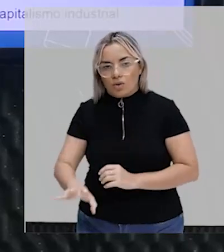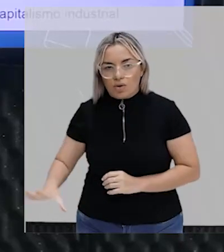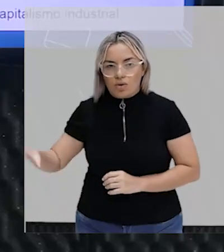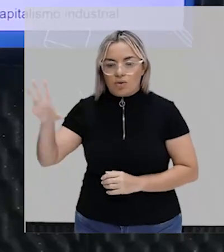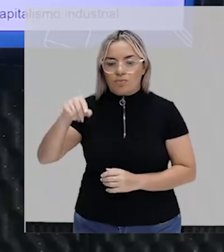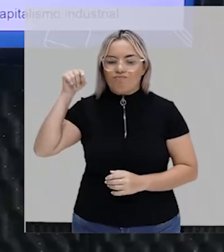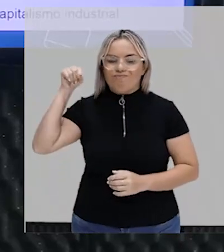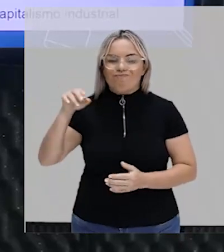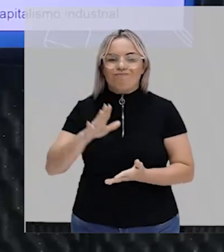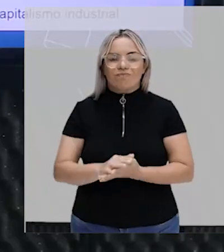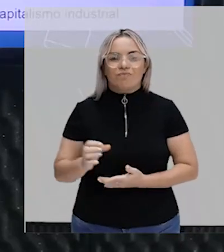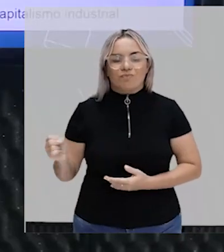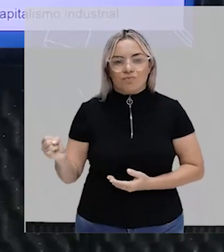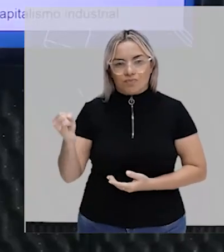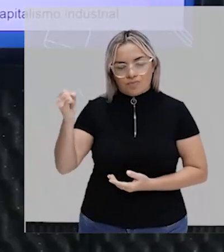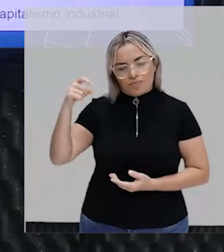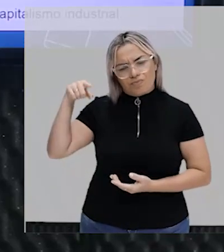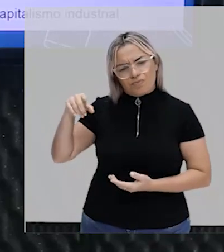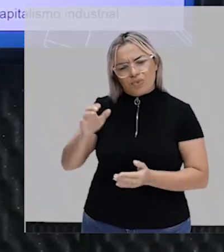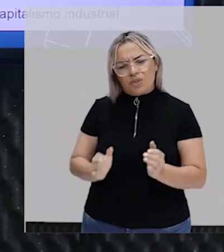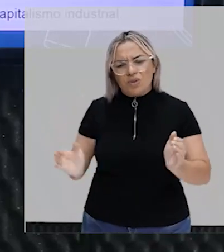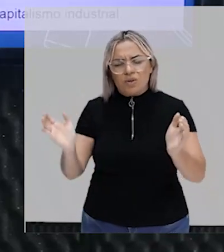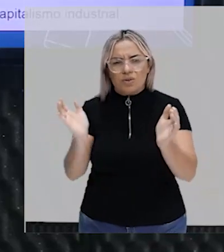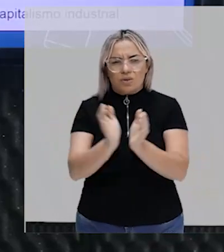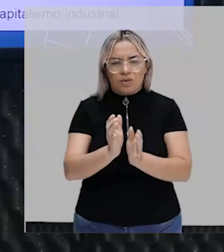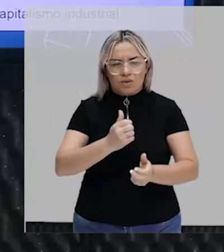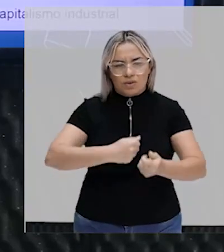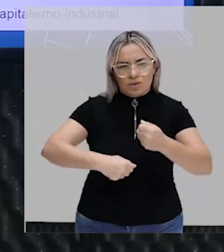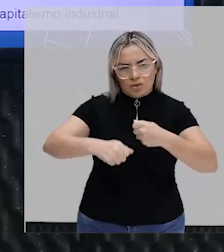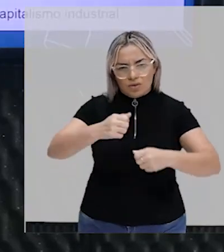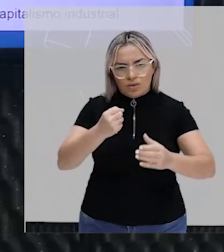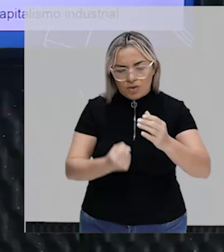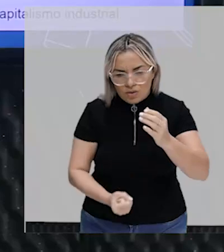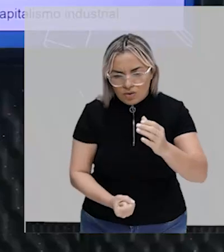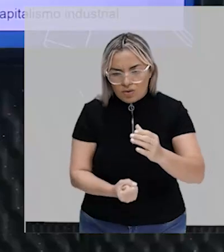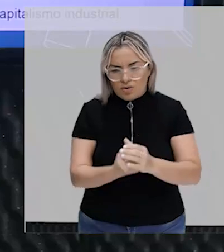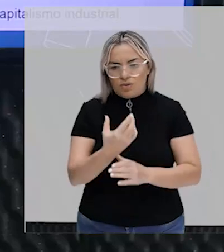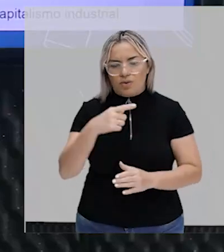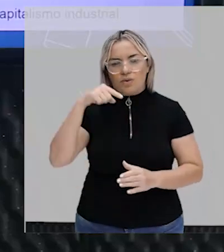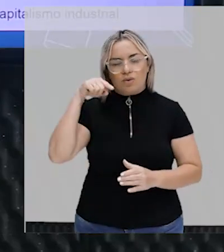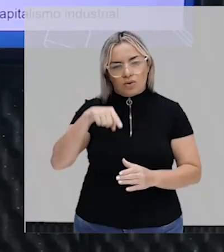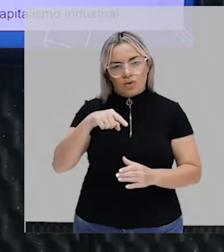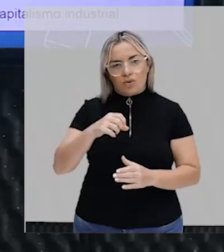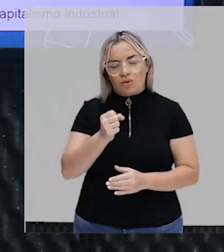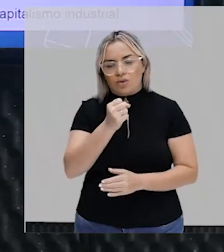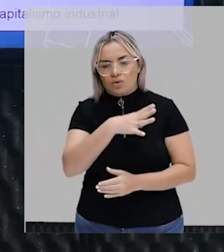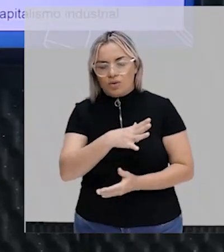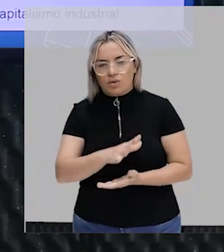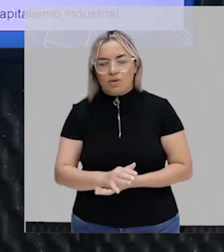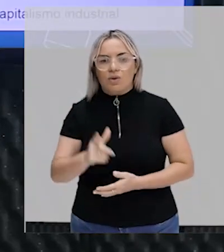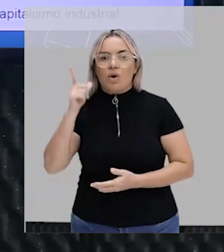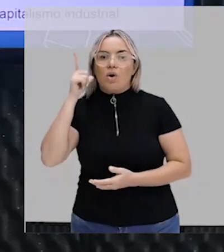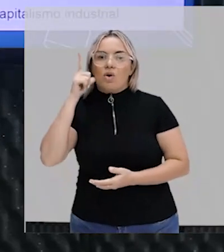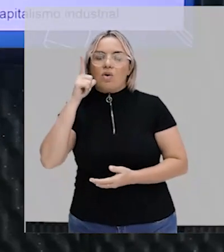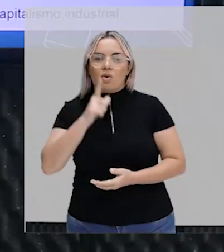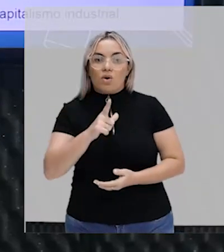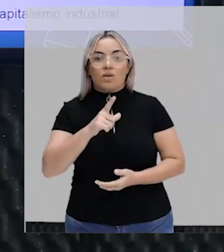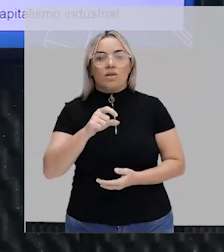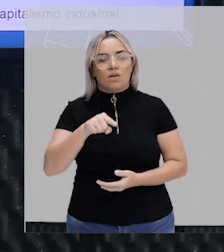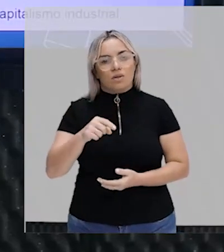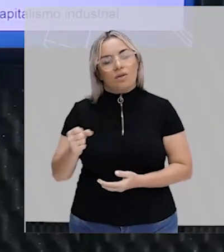tá? Marcos, embora os blocos econômicos surgiram sua gênese após o final da Segunda Guerra Mundial, mas eles vão ganhar uma grande